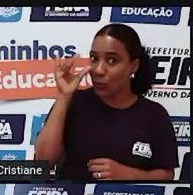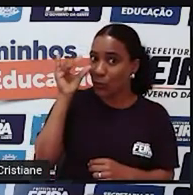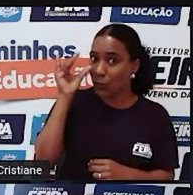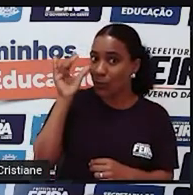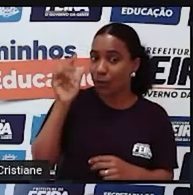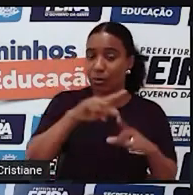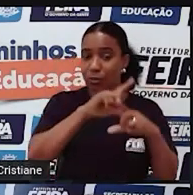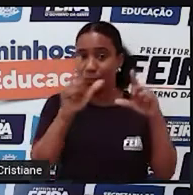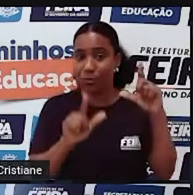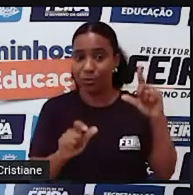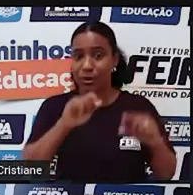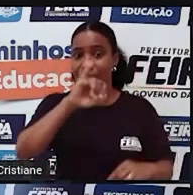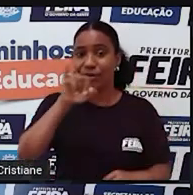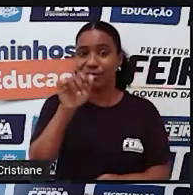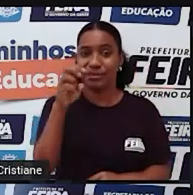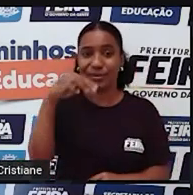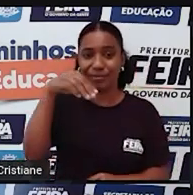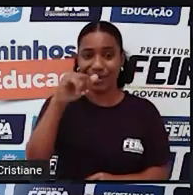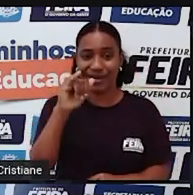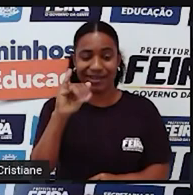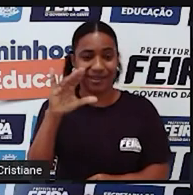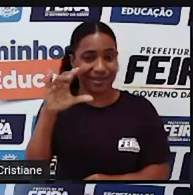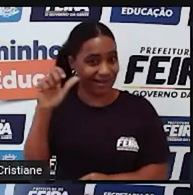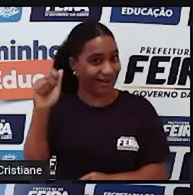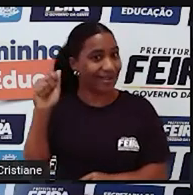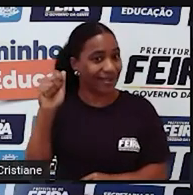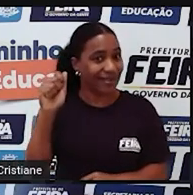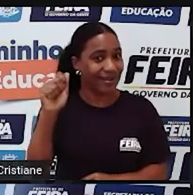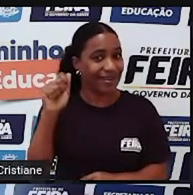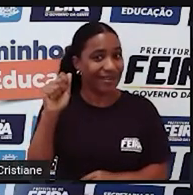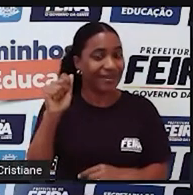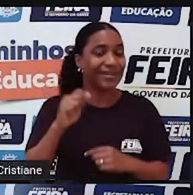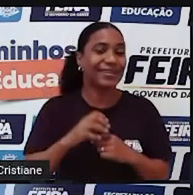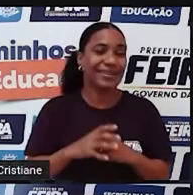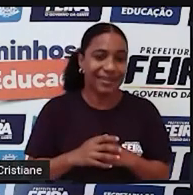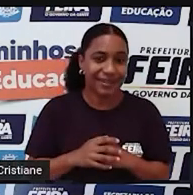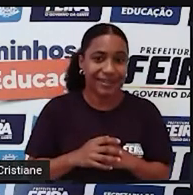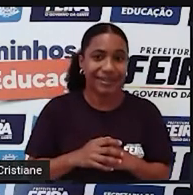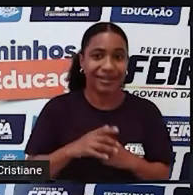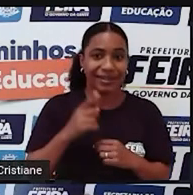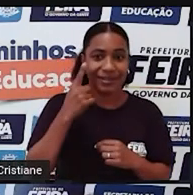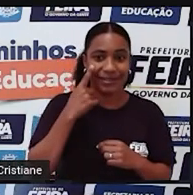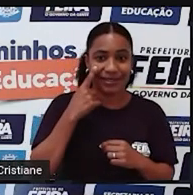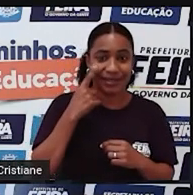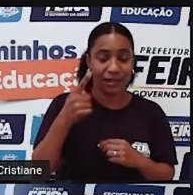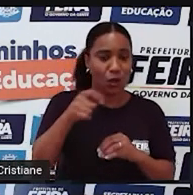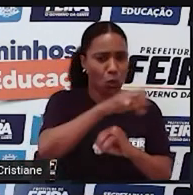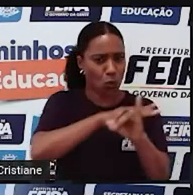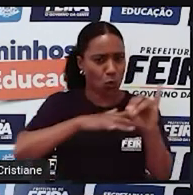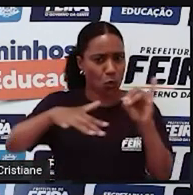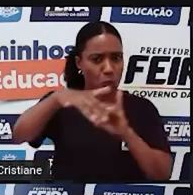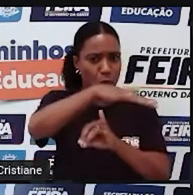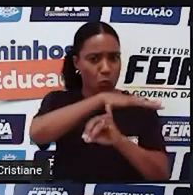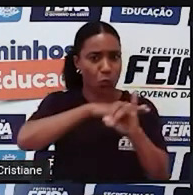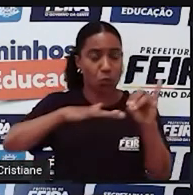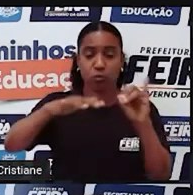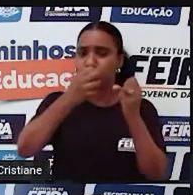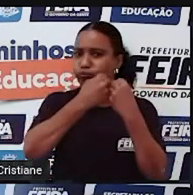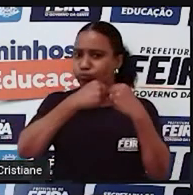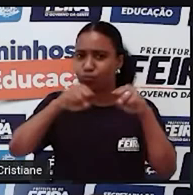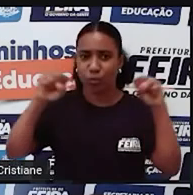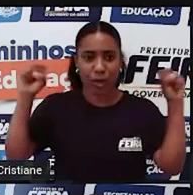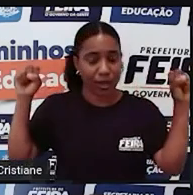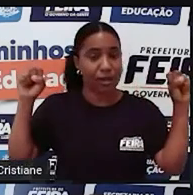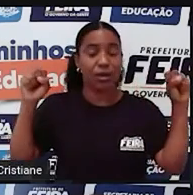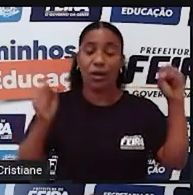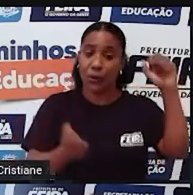país insular situado no Mar do Caribe, que compreende a terceira maior ilha das Grandes Antilhas. Os povos